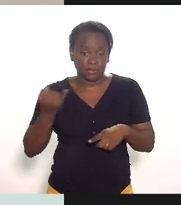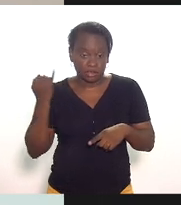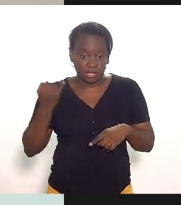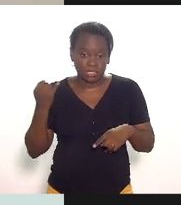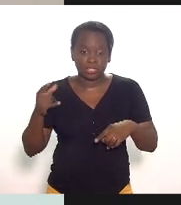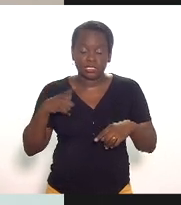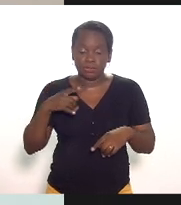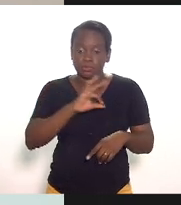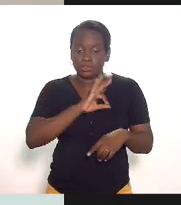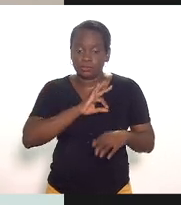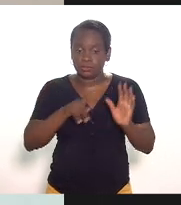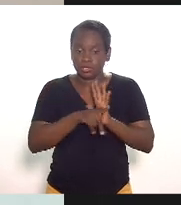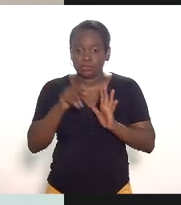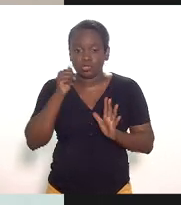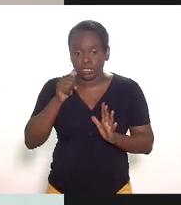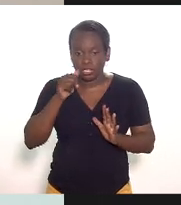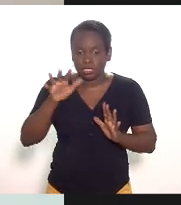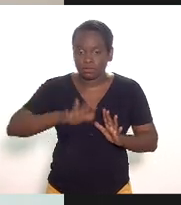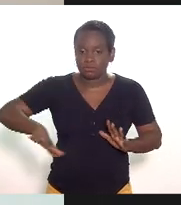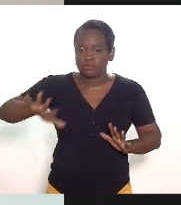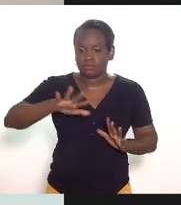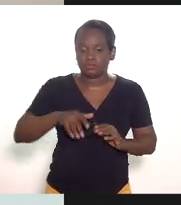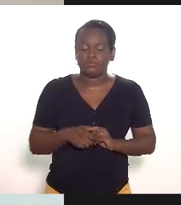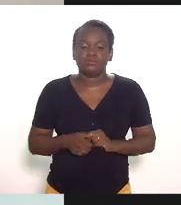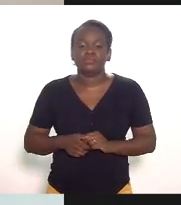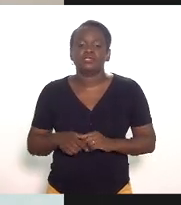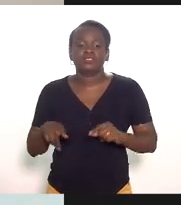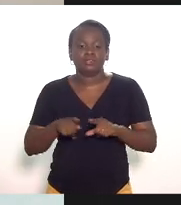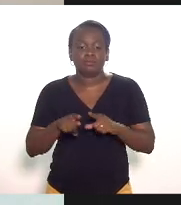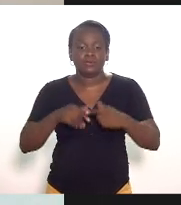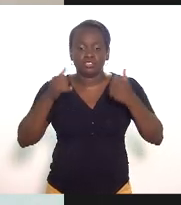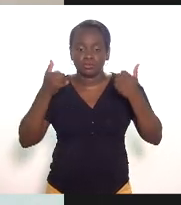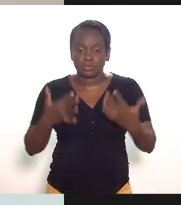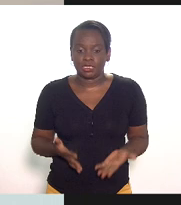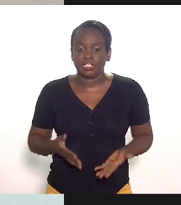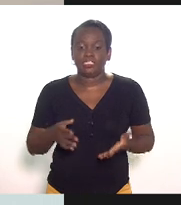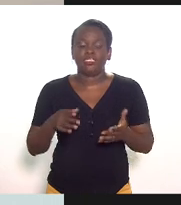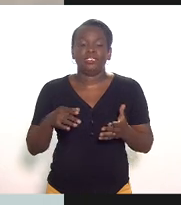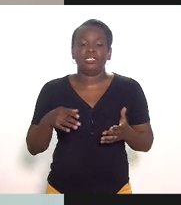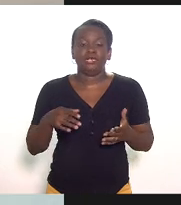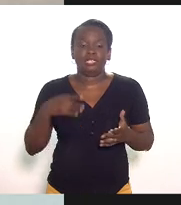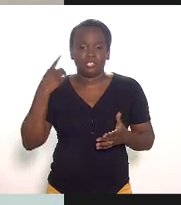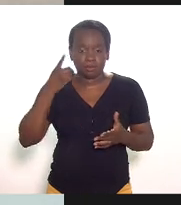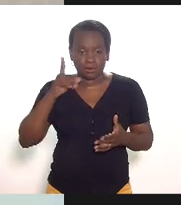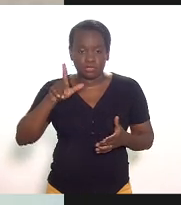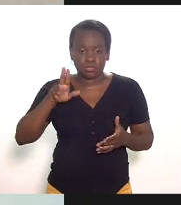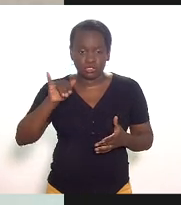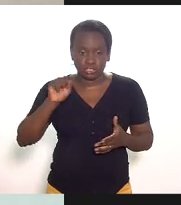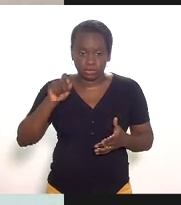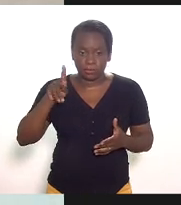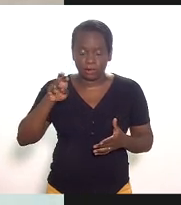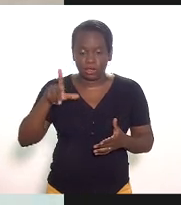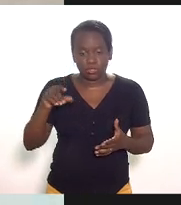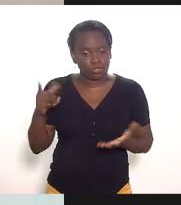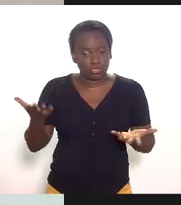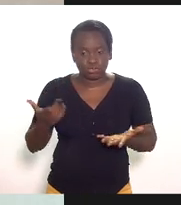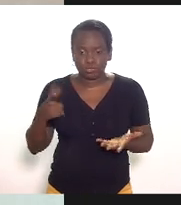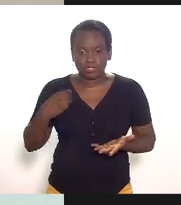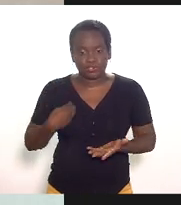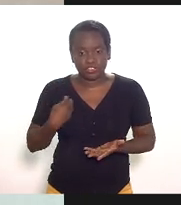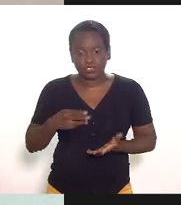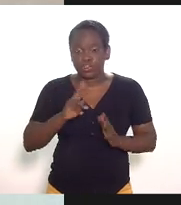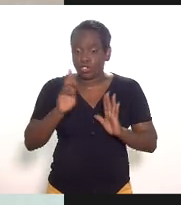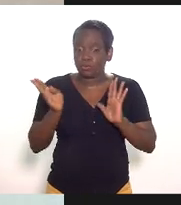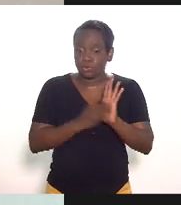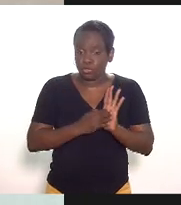uma delegacia de mulheres no município de Resende. Queria abordar também outro tema, quer dizer que o deputado Uspa hoje não está presente, né? Se inscreveu